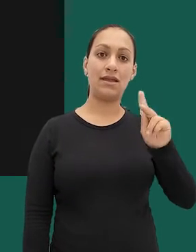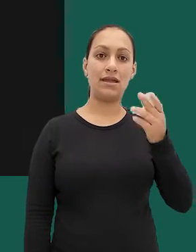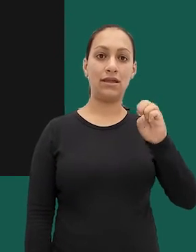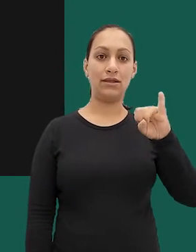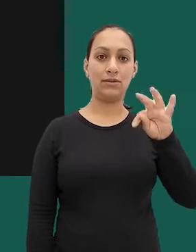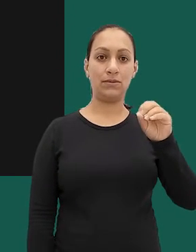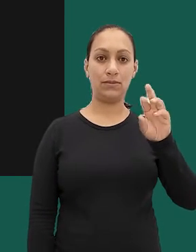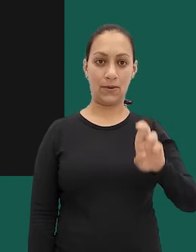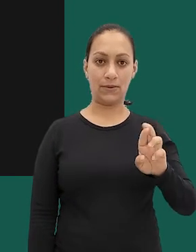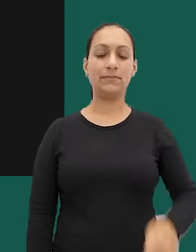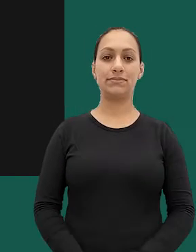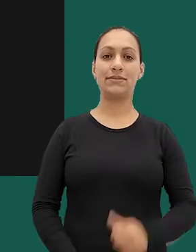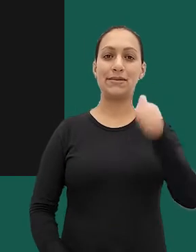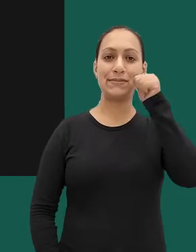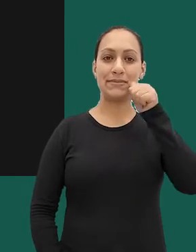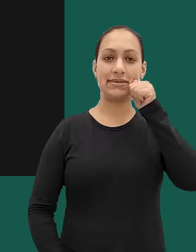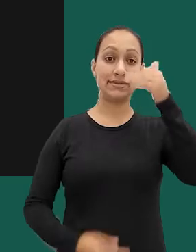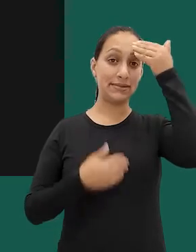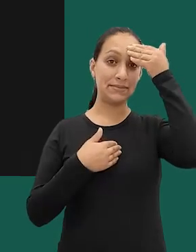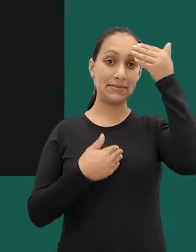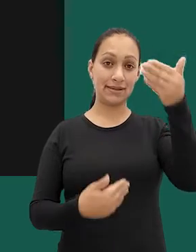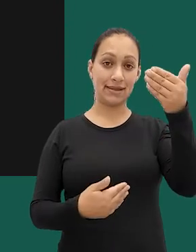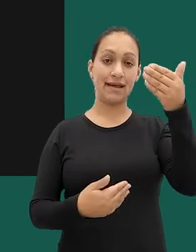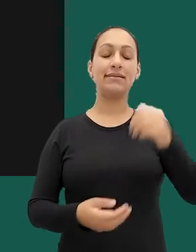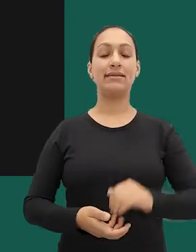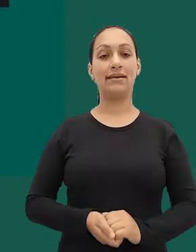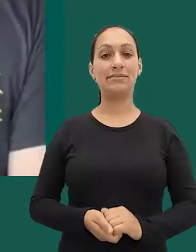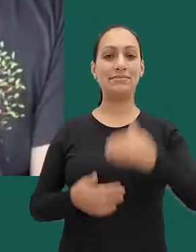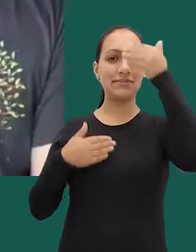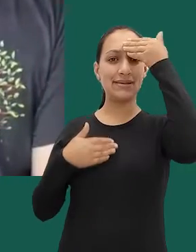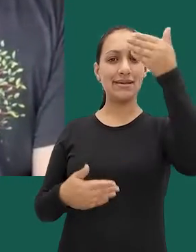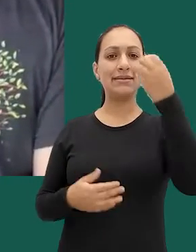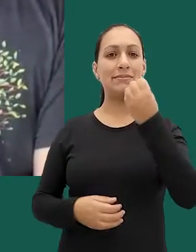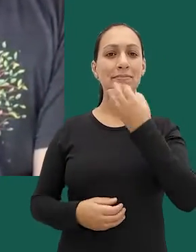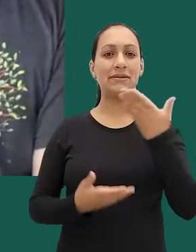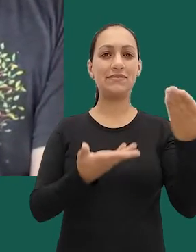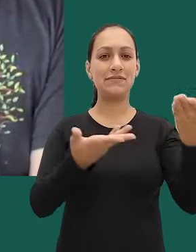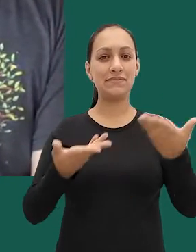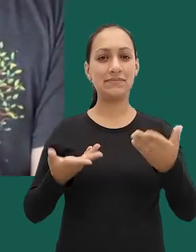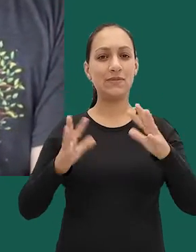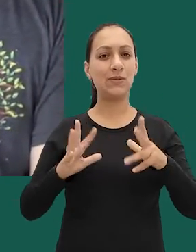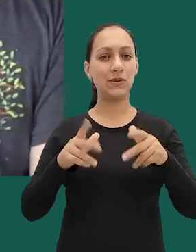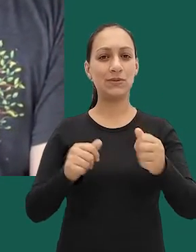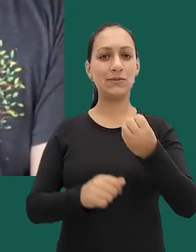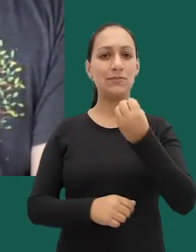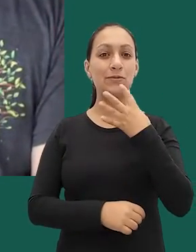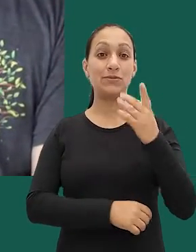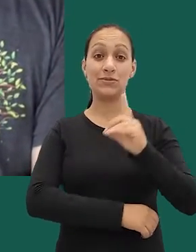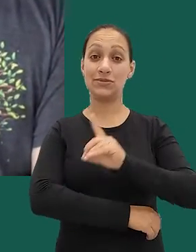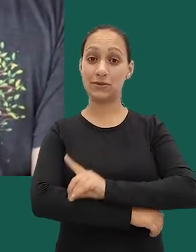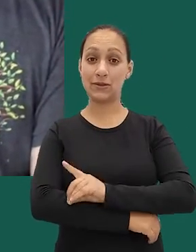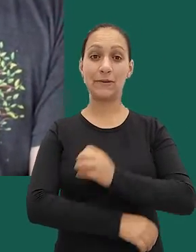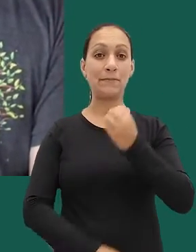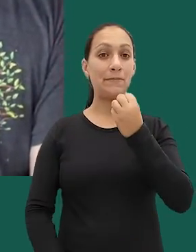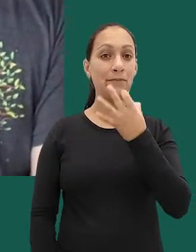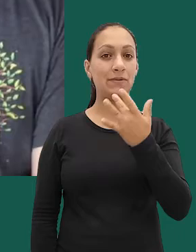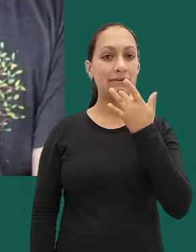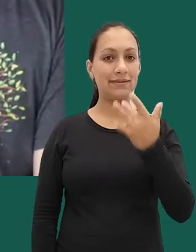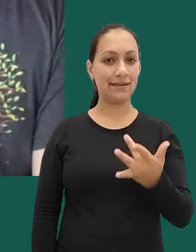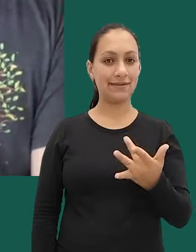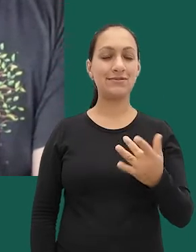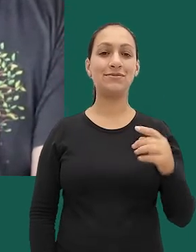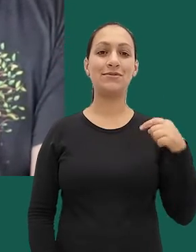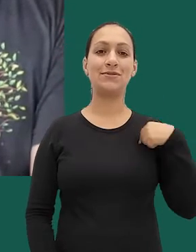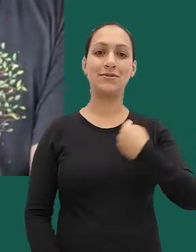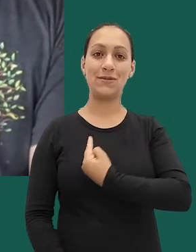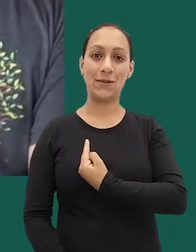Obrigada, meninas. Obrigada. Bem-vindo a todos. Bom dia e boa tarde. Estamos na Holanda, o Heitor também está aqui. Eu em Amsterdã,